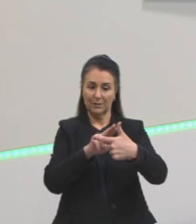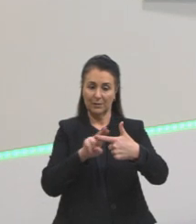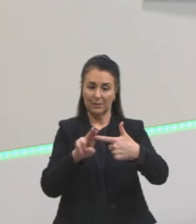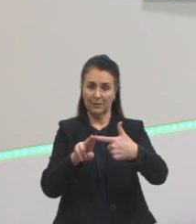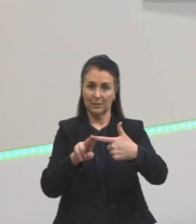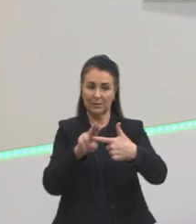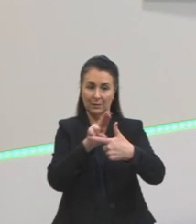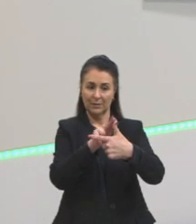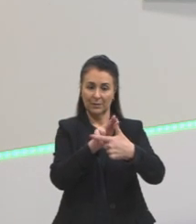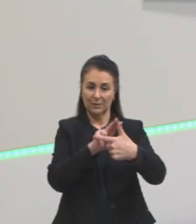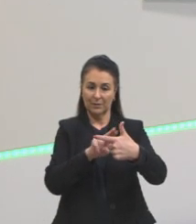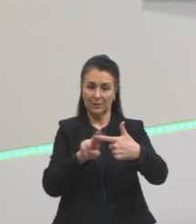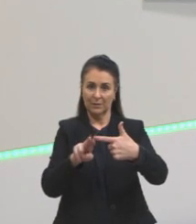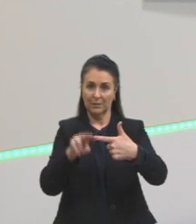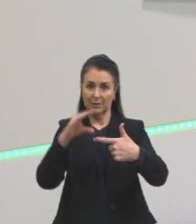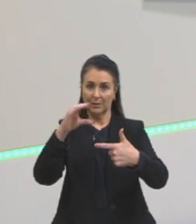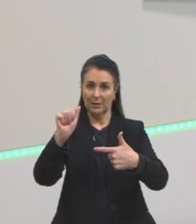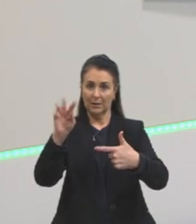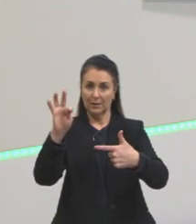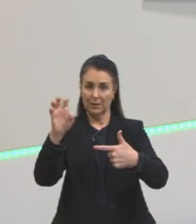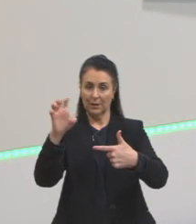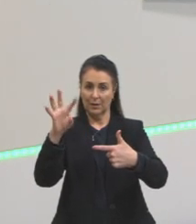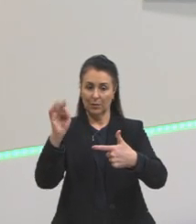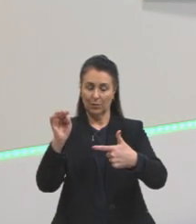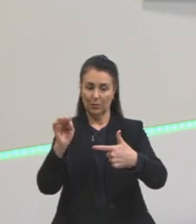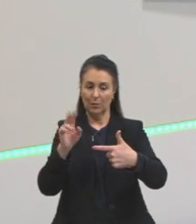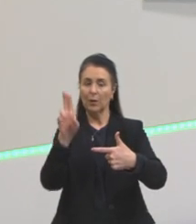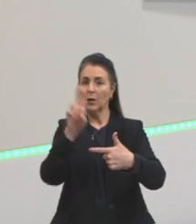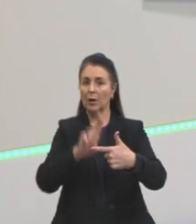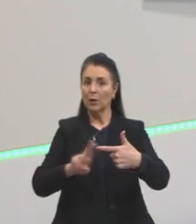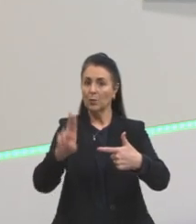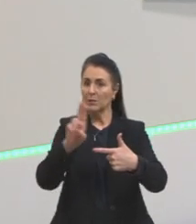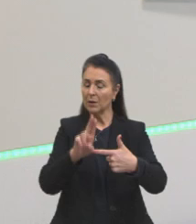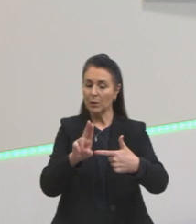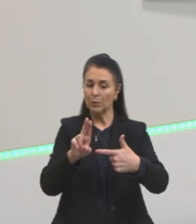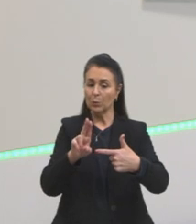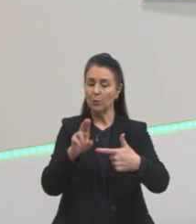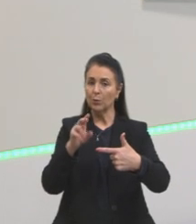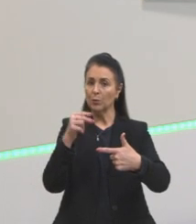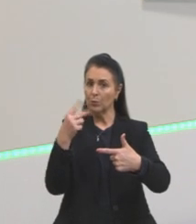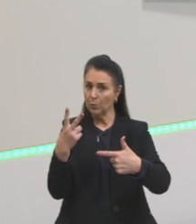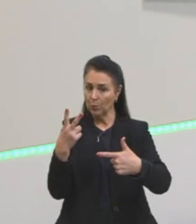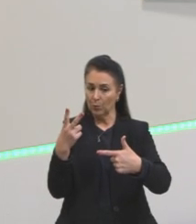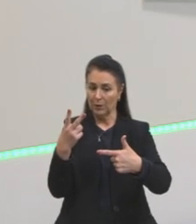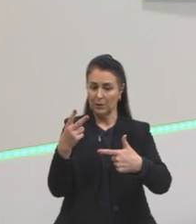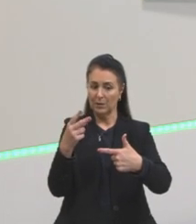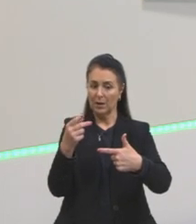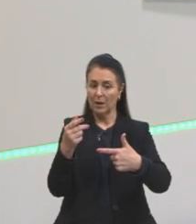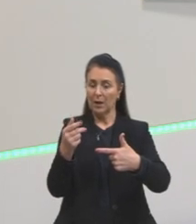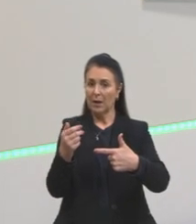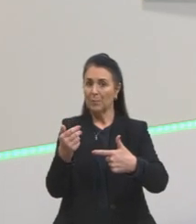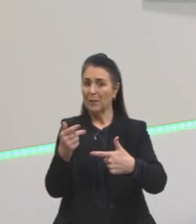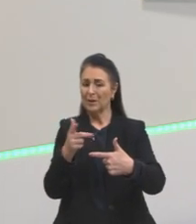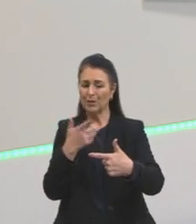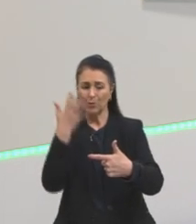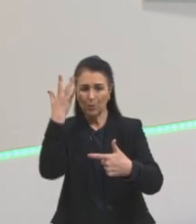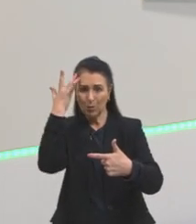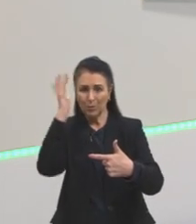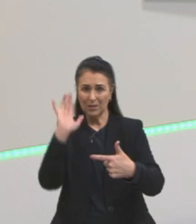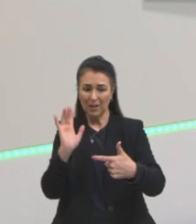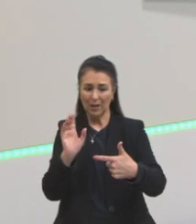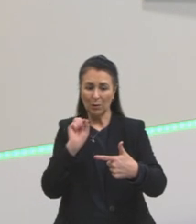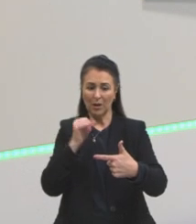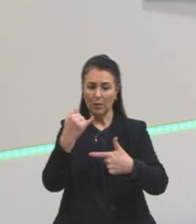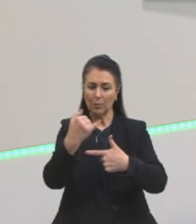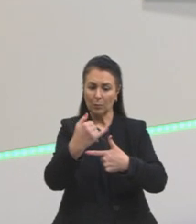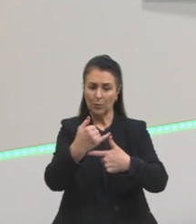aplicando aquela fórmula e não tendo uma daquelas variáveis ou seja não sabendo um dos catetos ou não sabendo qual e e